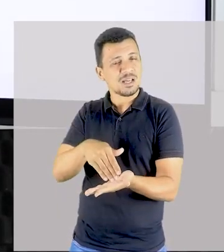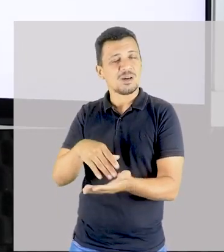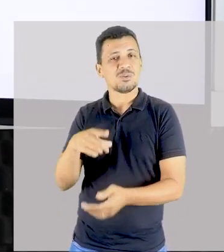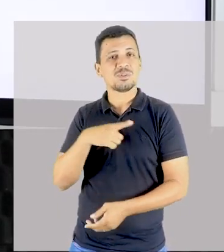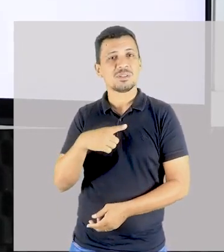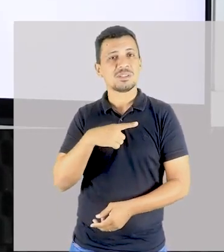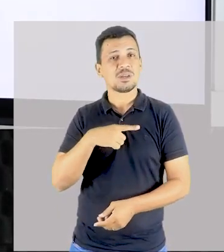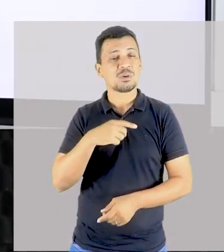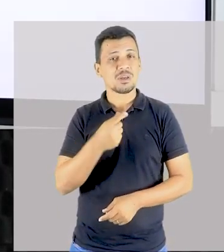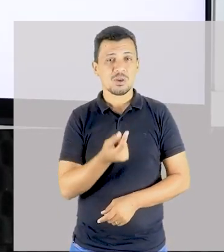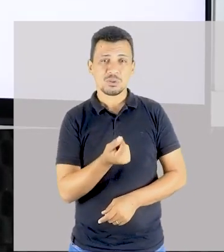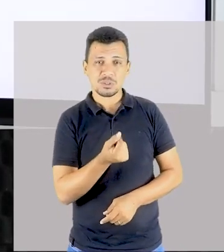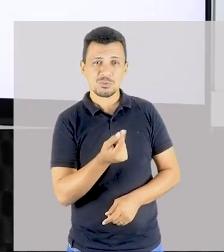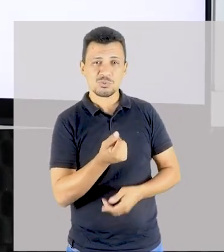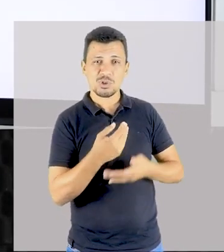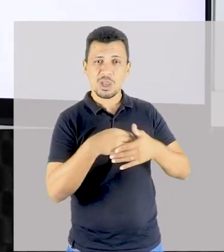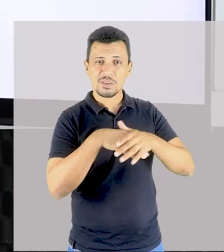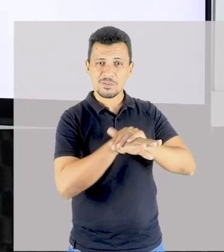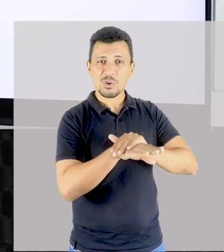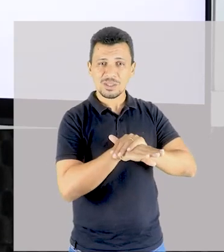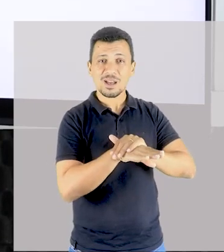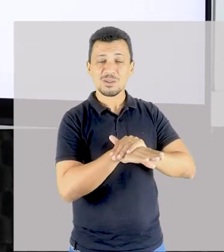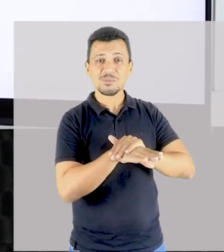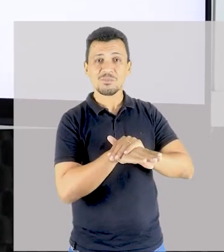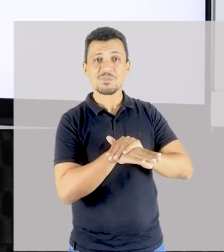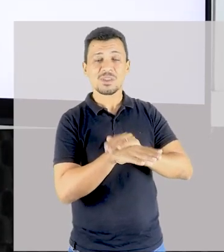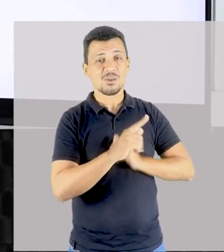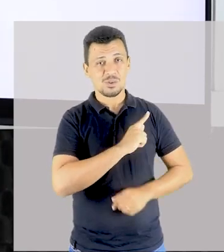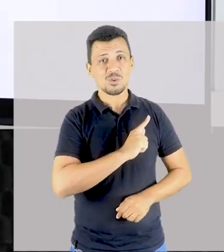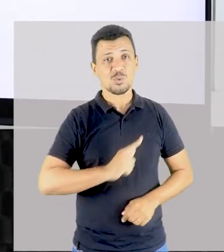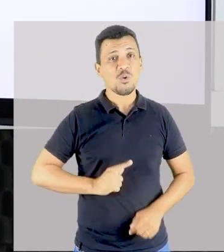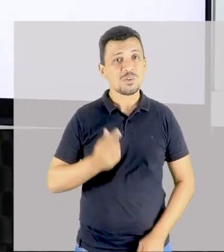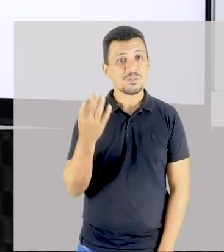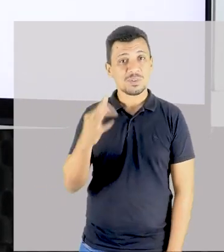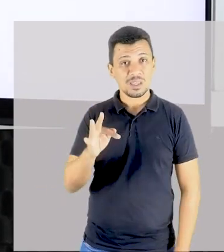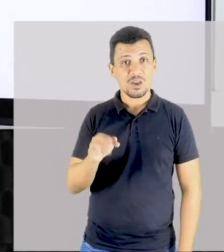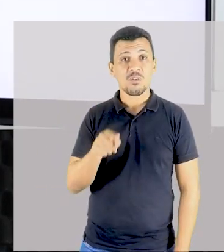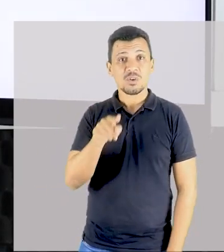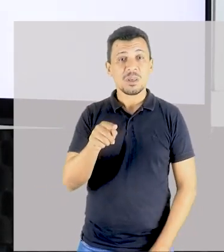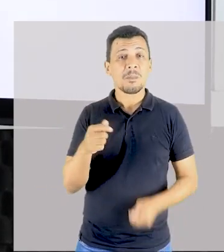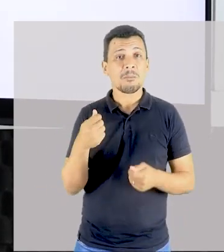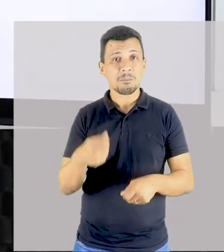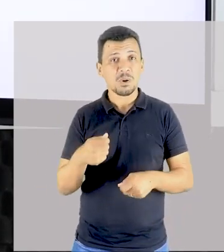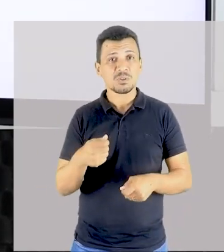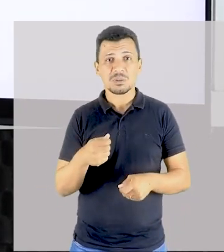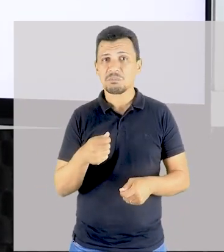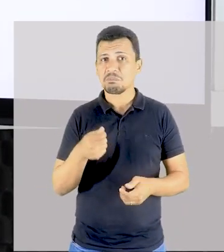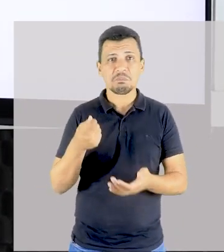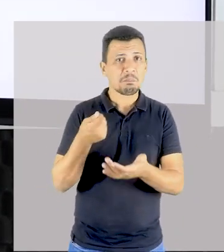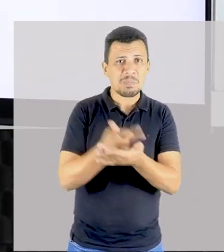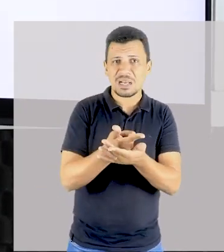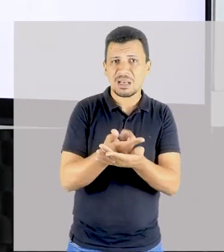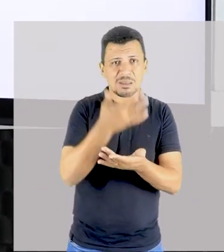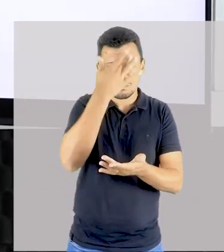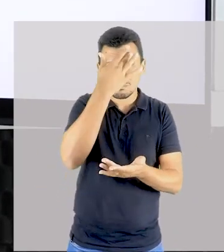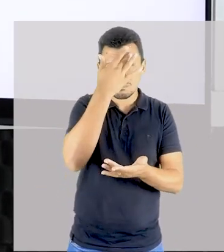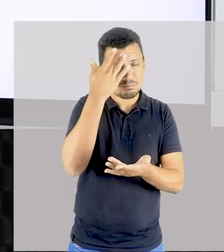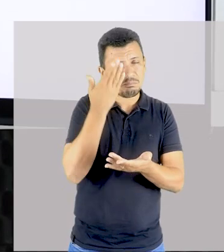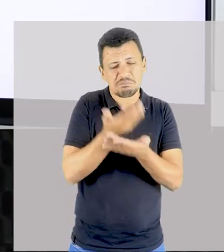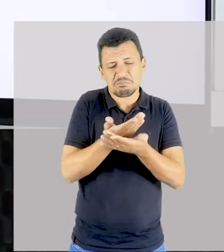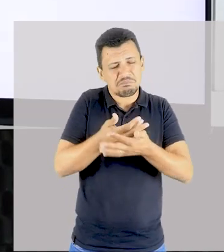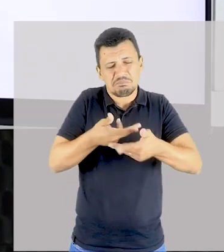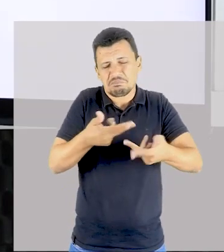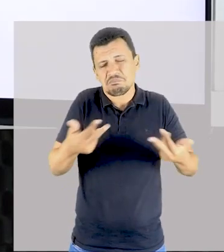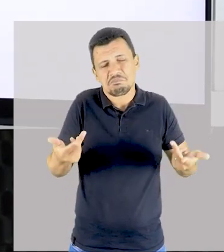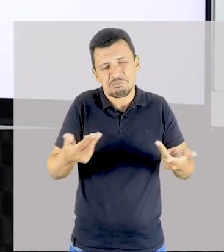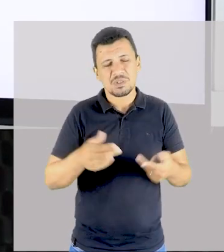ali um uma poupança um dinheiro depositado do Governo Federal para que você possa investir nos seus estudos ou enfim entendeu